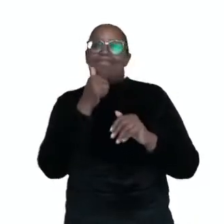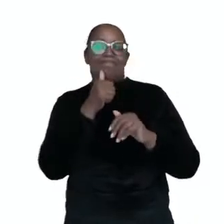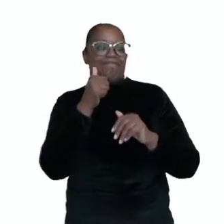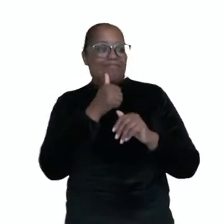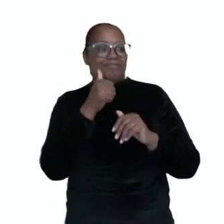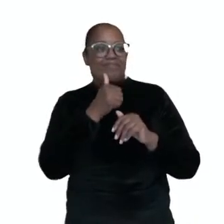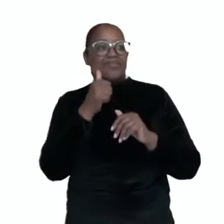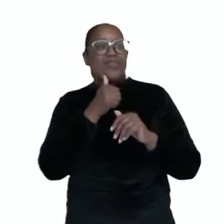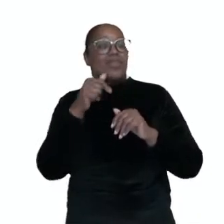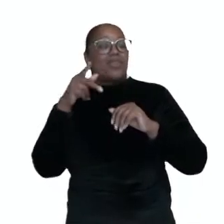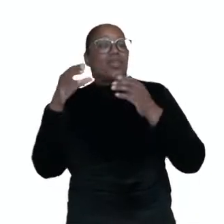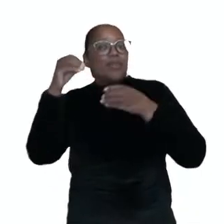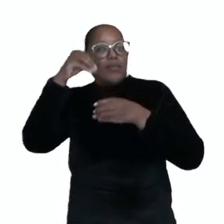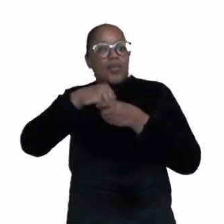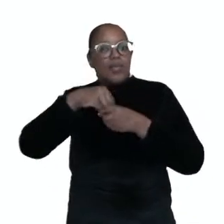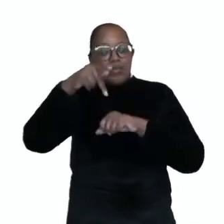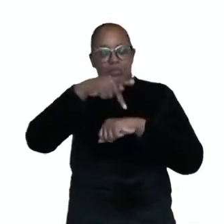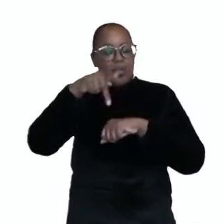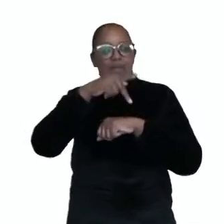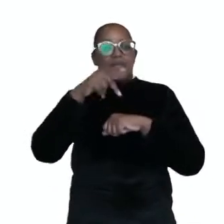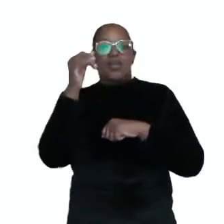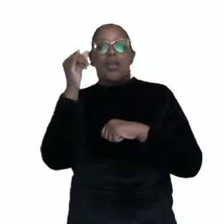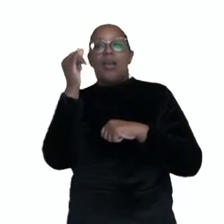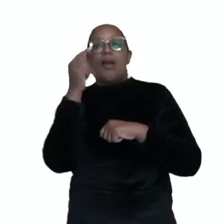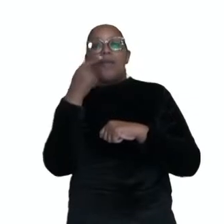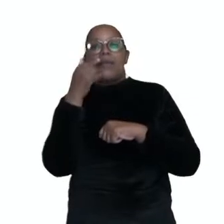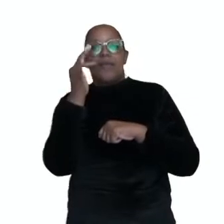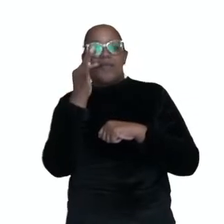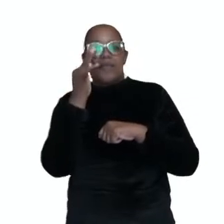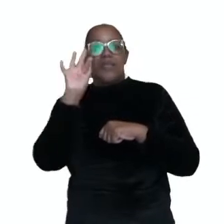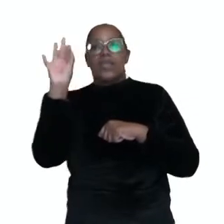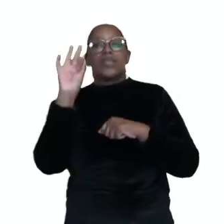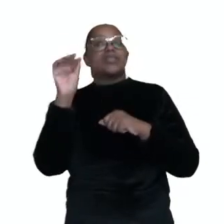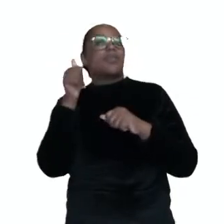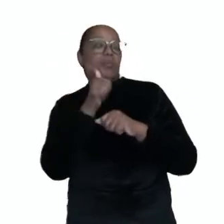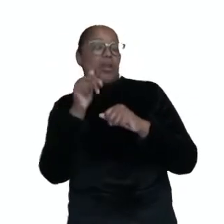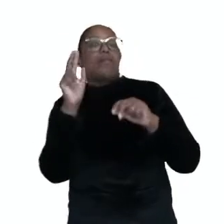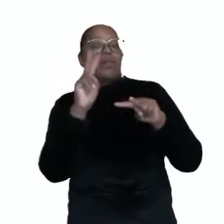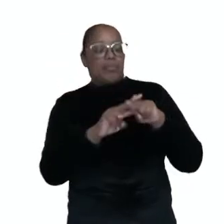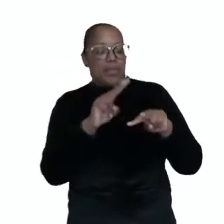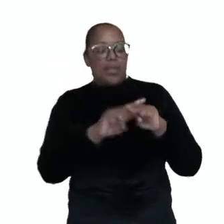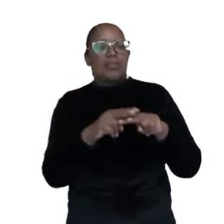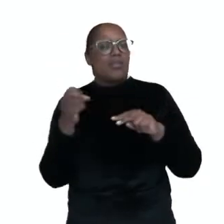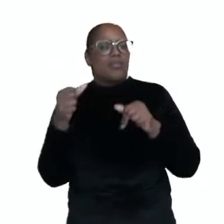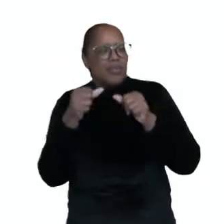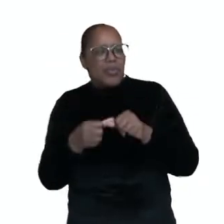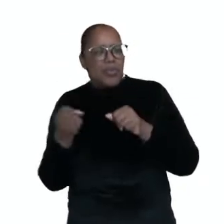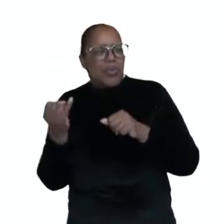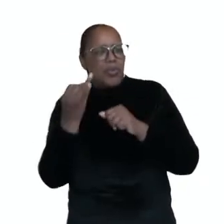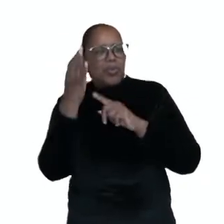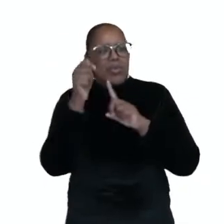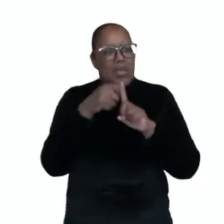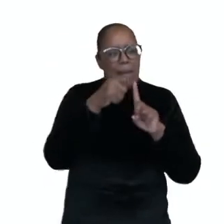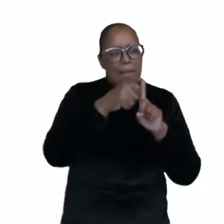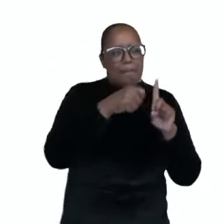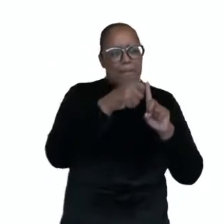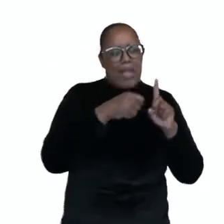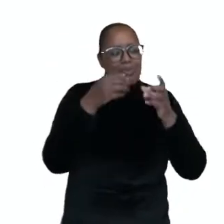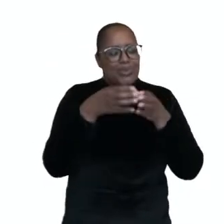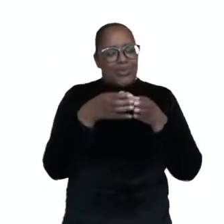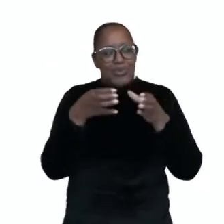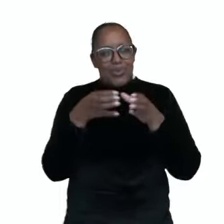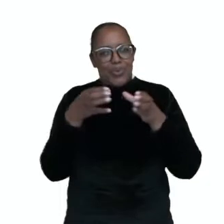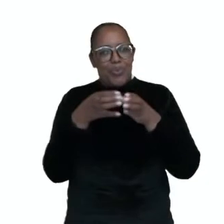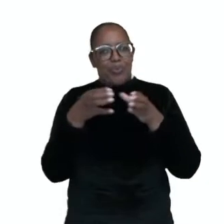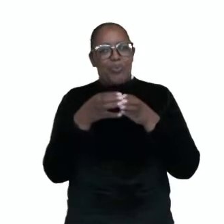Paris. Com a ocupação da França pelos alemães, ela foi presa. Ficou alguns meses em um campo de concentração até que conseguiu